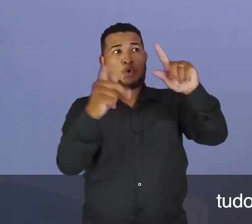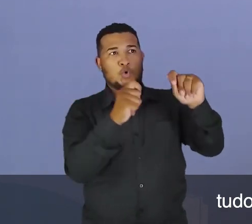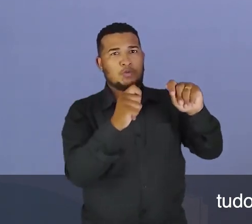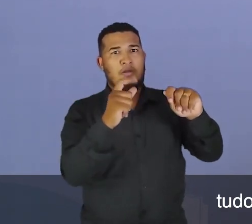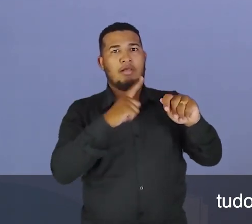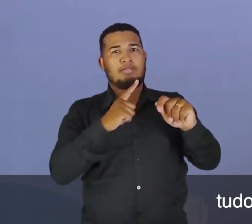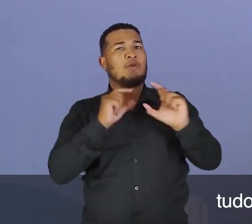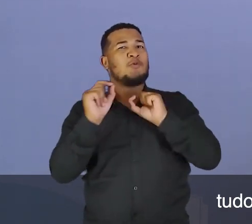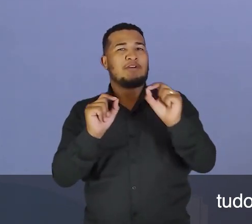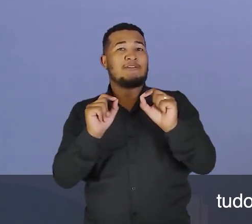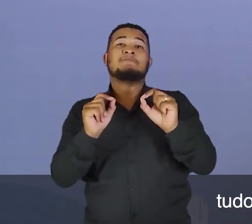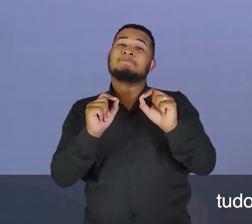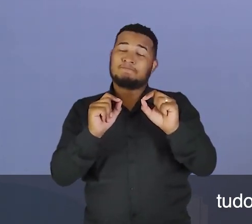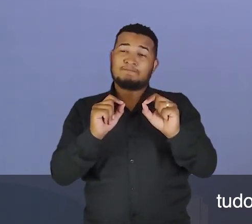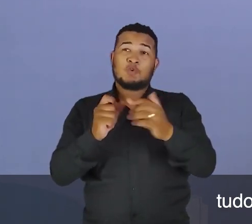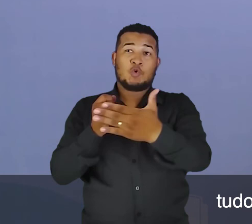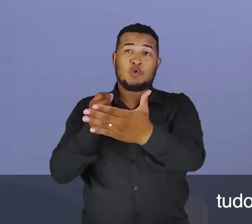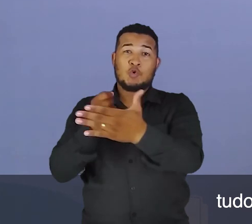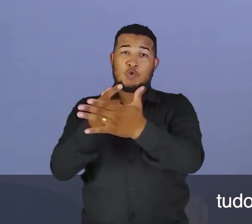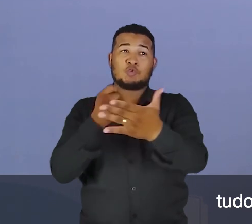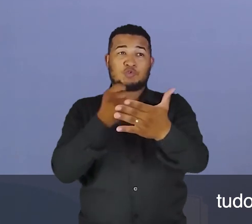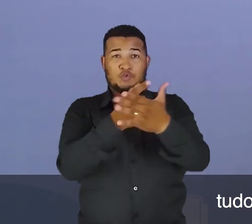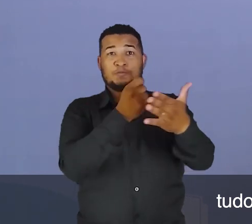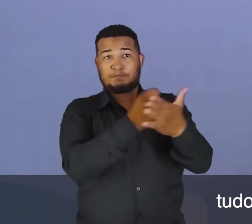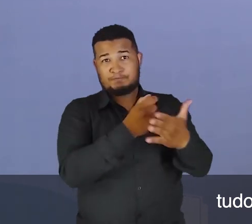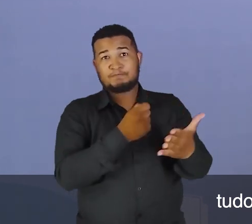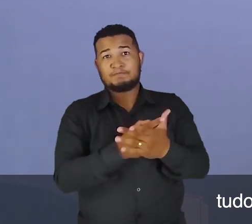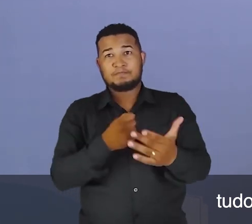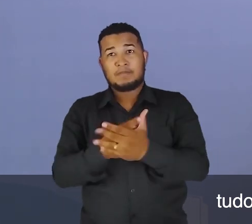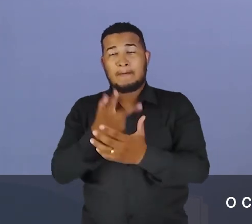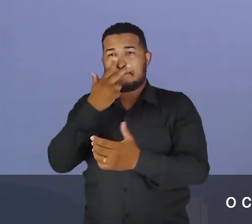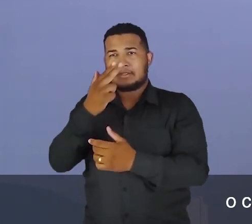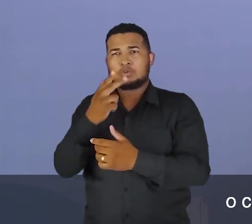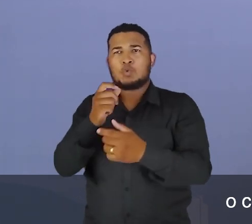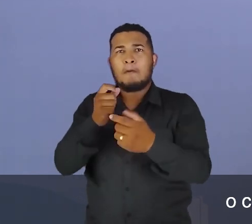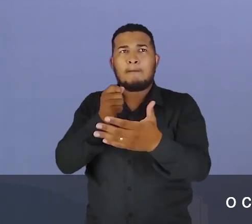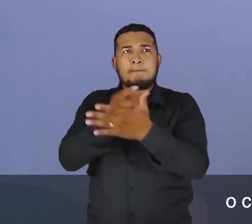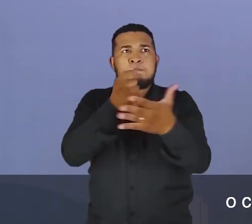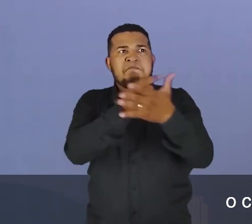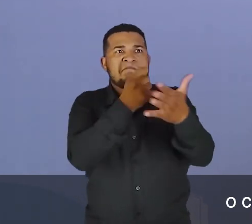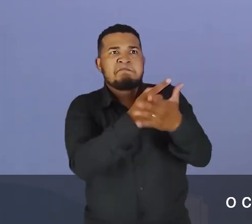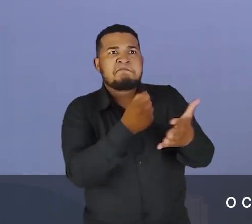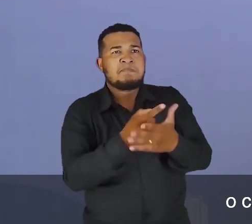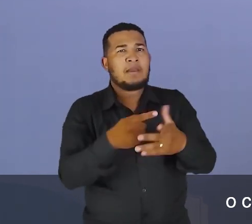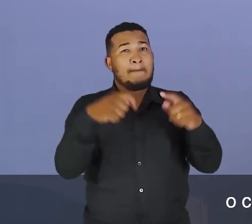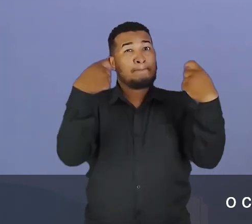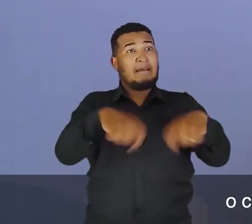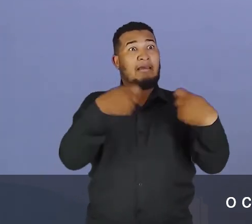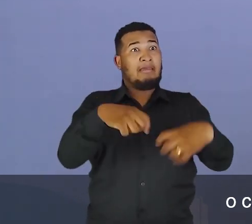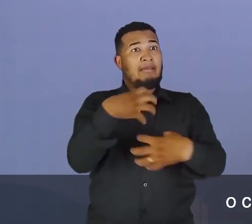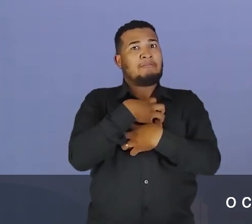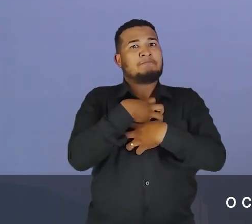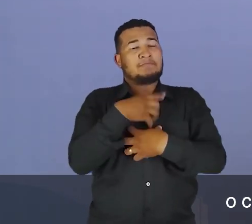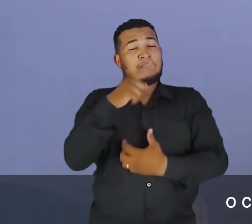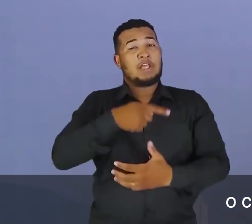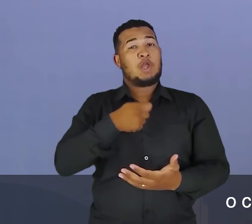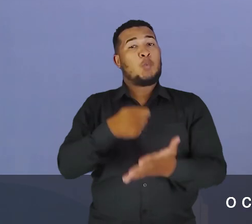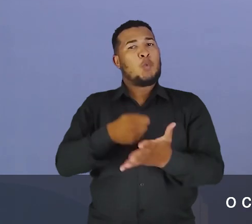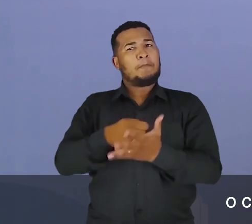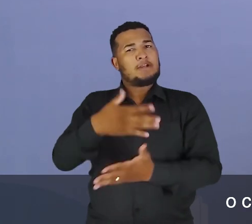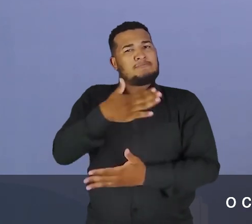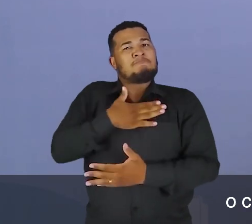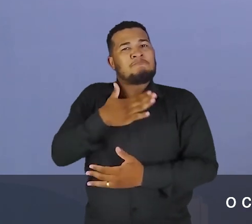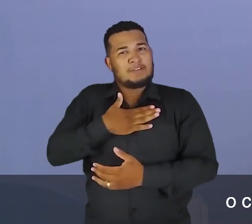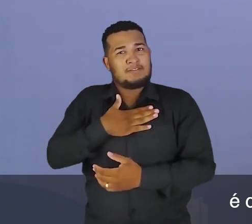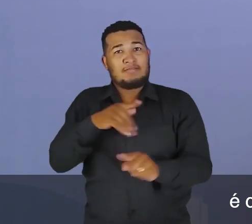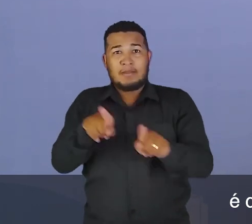gira em torno de consumismo. Transformar o consumismo em algo necessário é meu dever, é